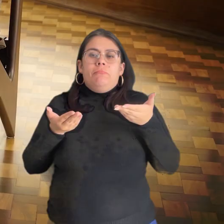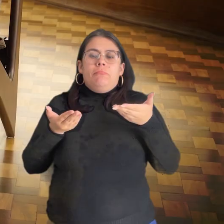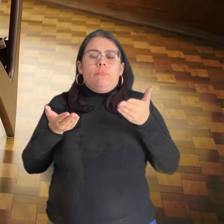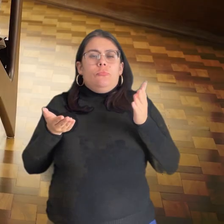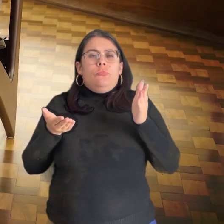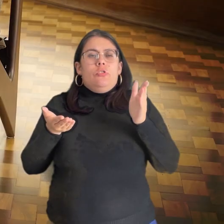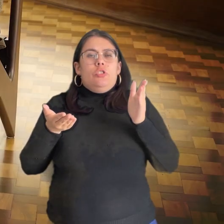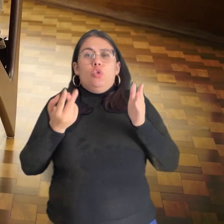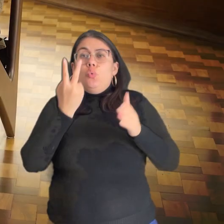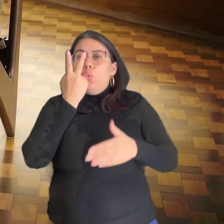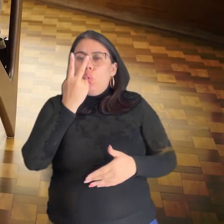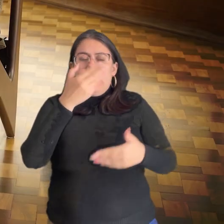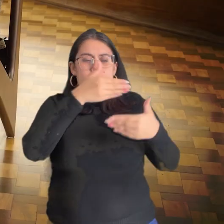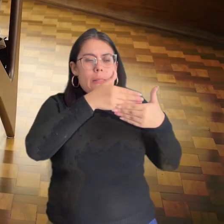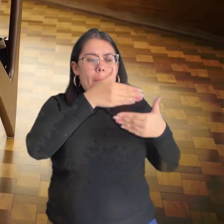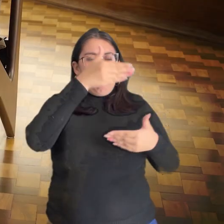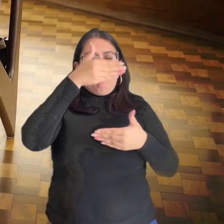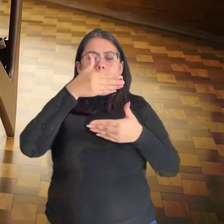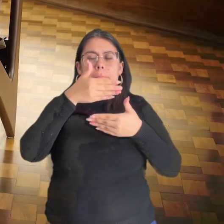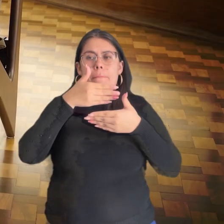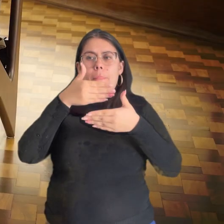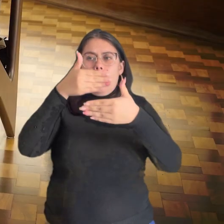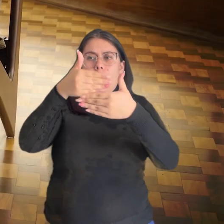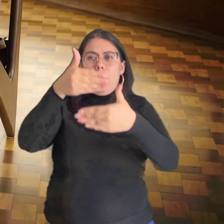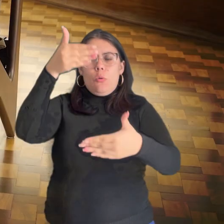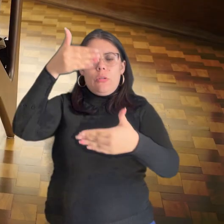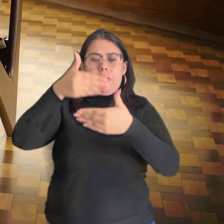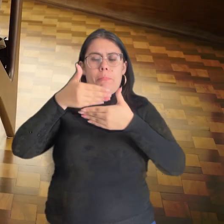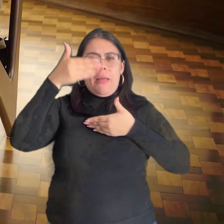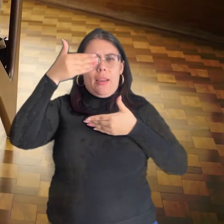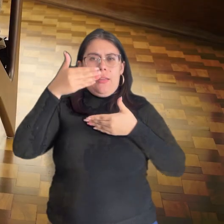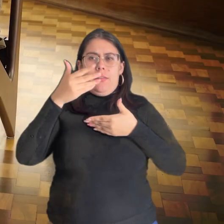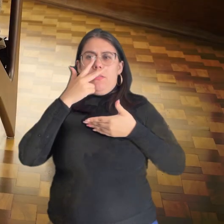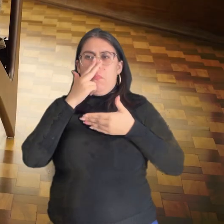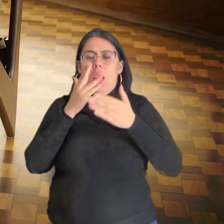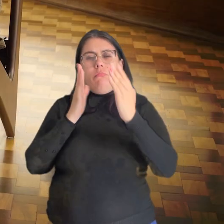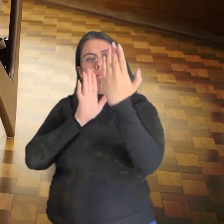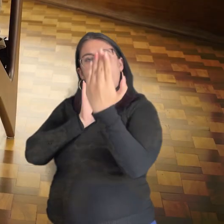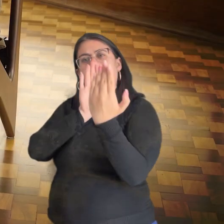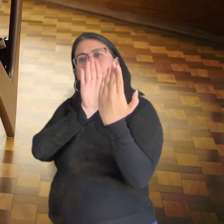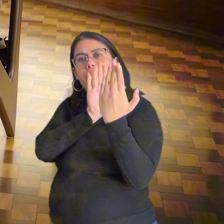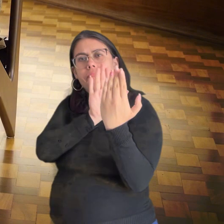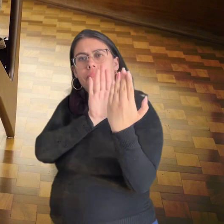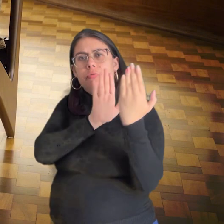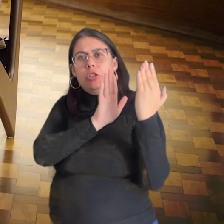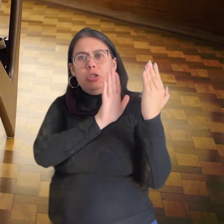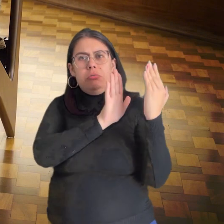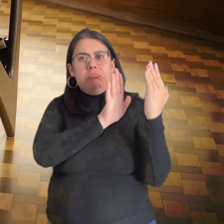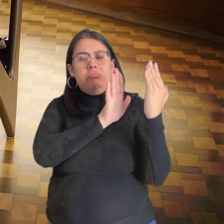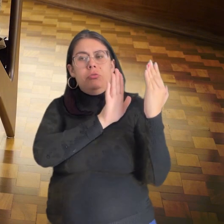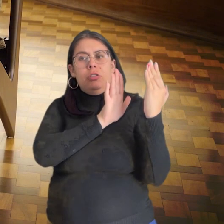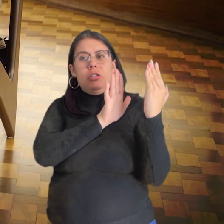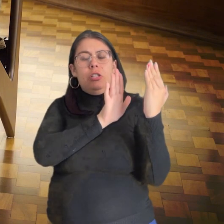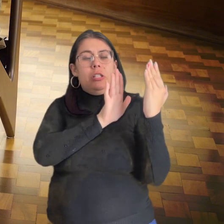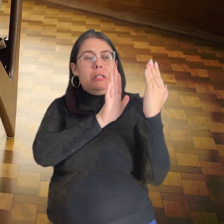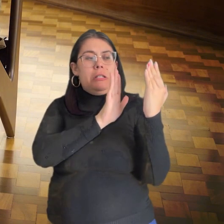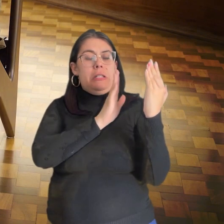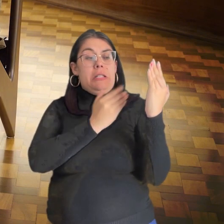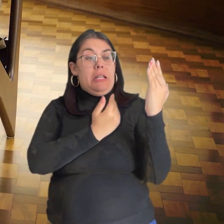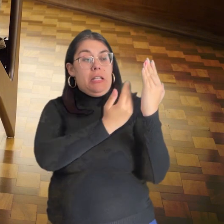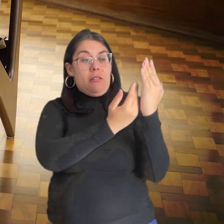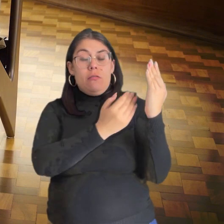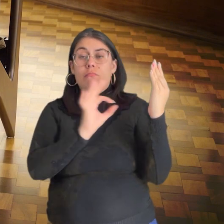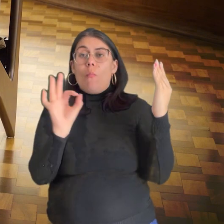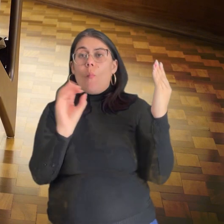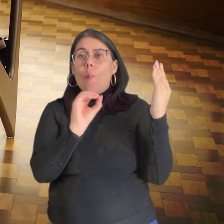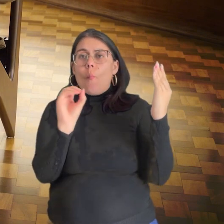concreto, mas eram duas paredes. Se você olhar os desenhos executivos, eram duas paredes, com um vazio no